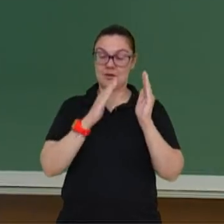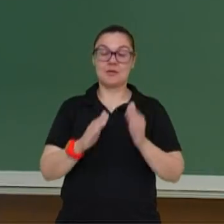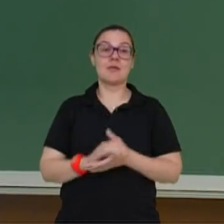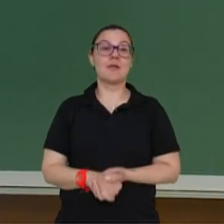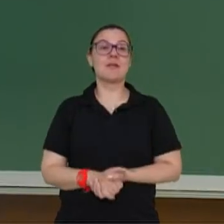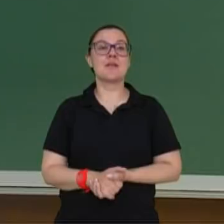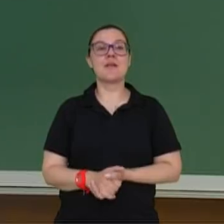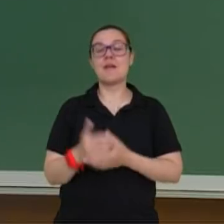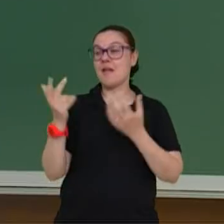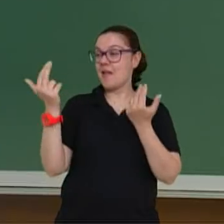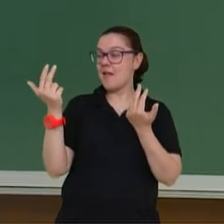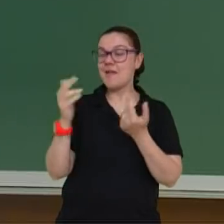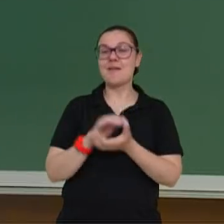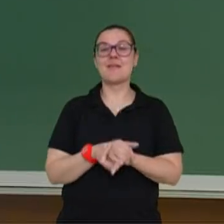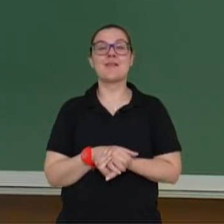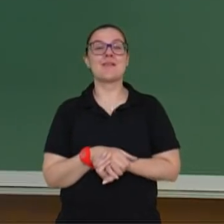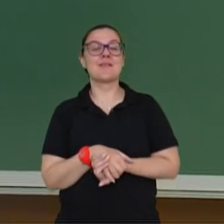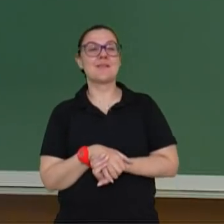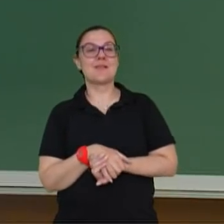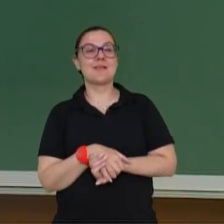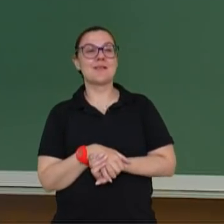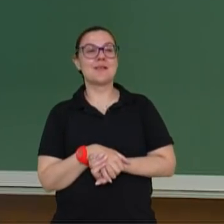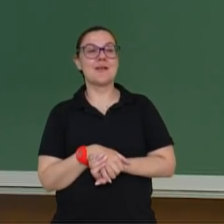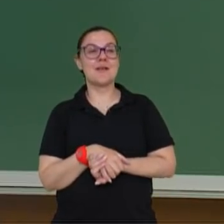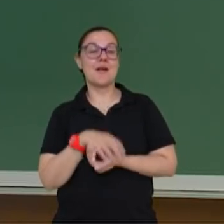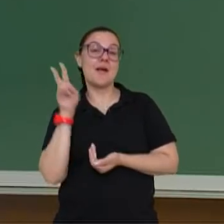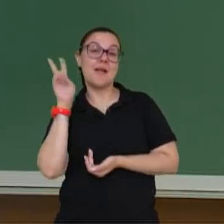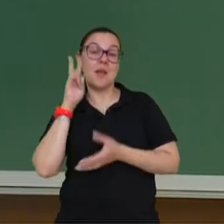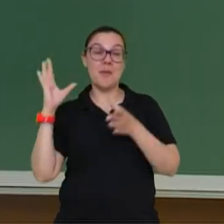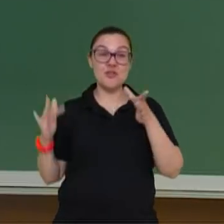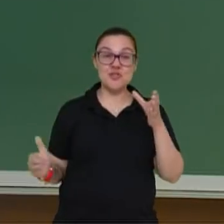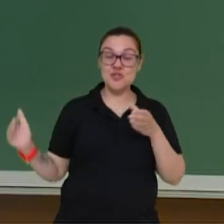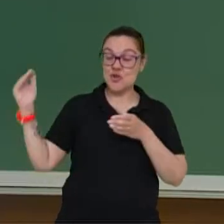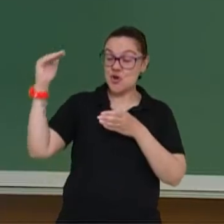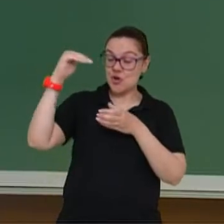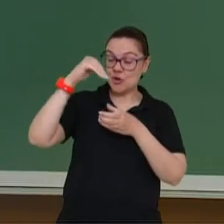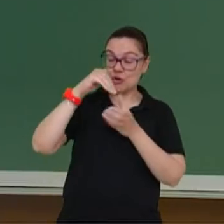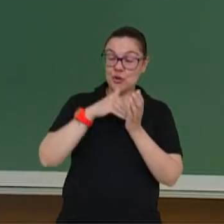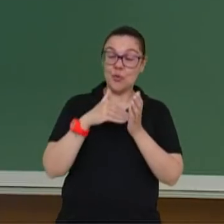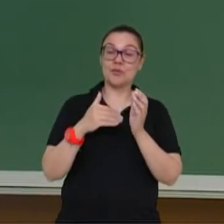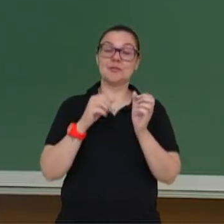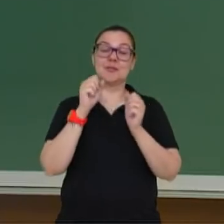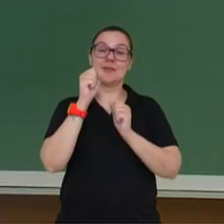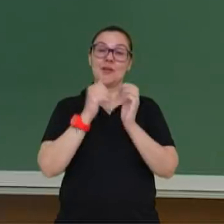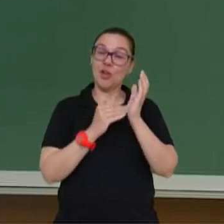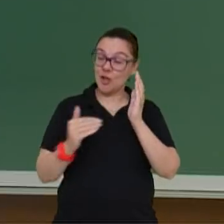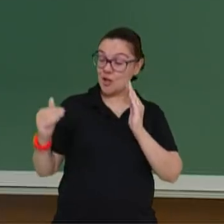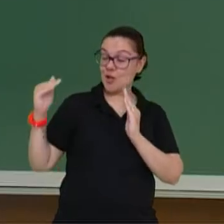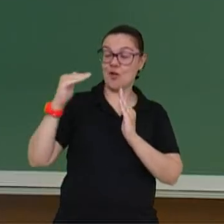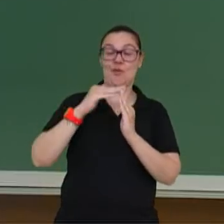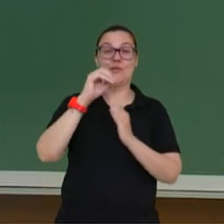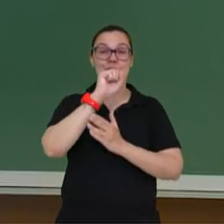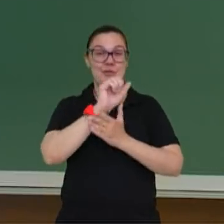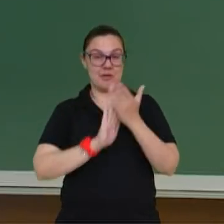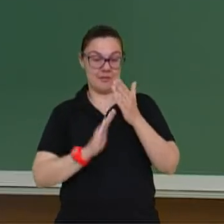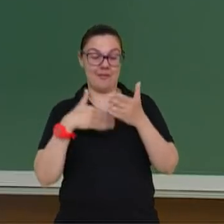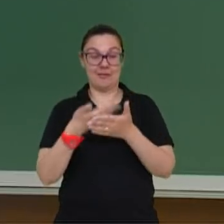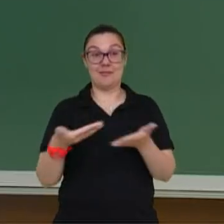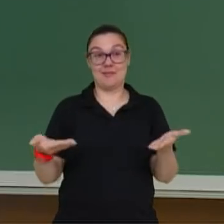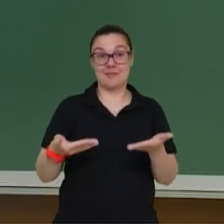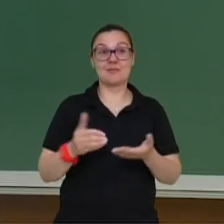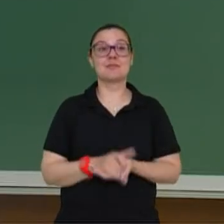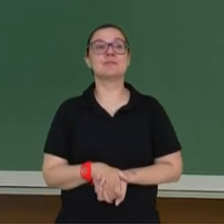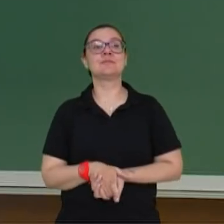É como se fosse aqui uma revisão geral de todo o exercício que nós fizemos até